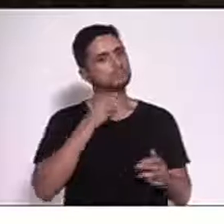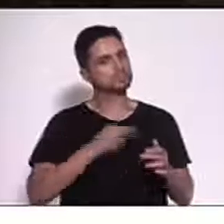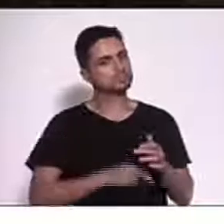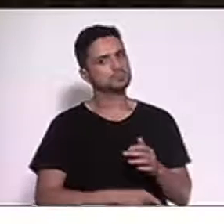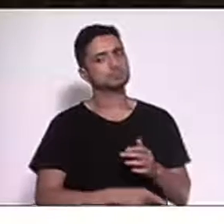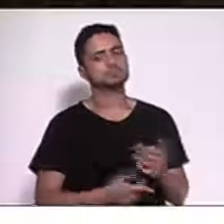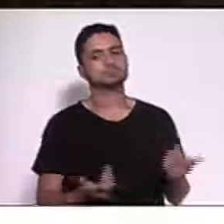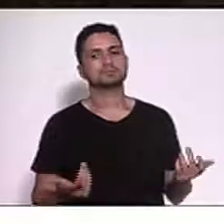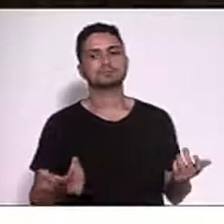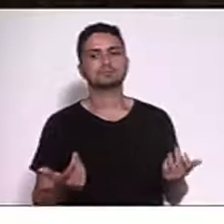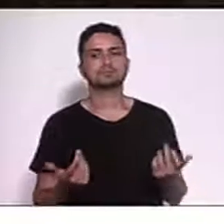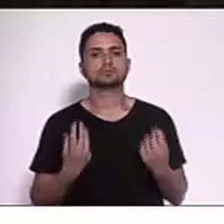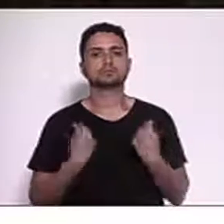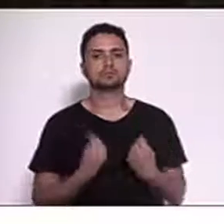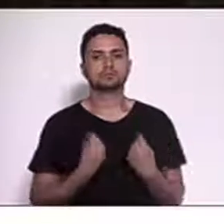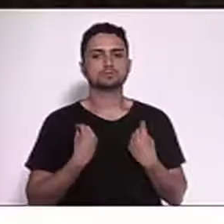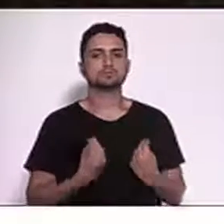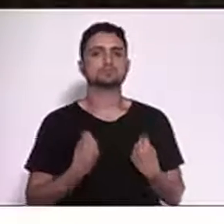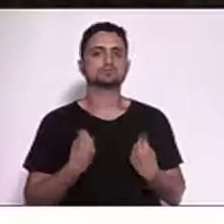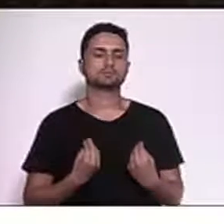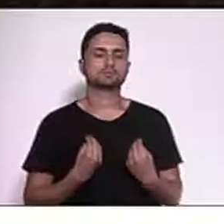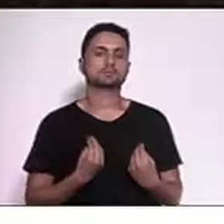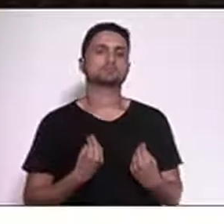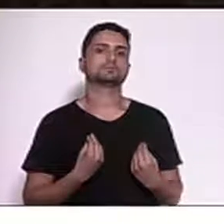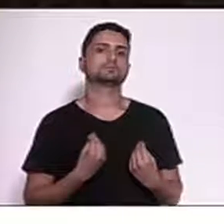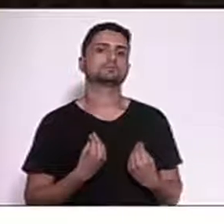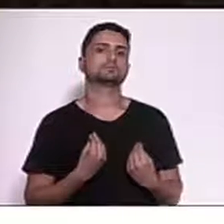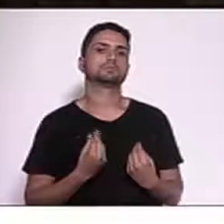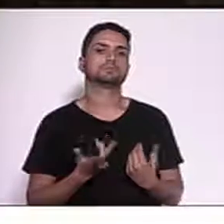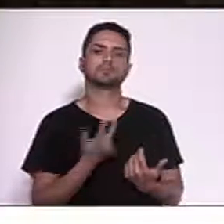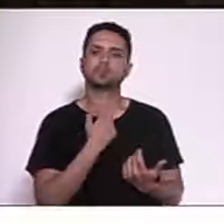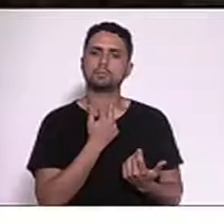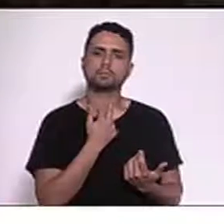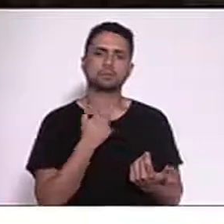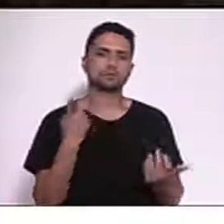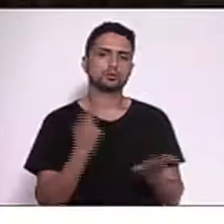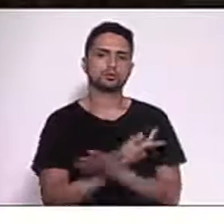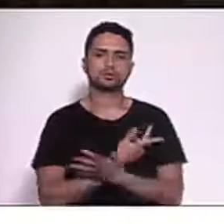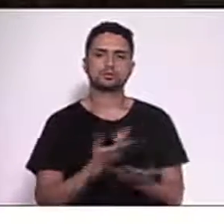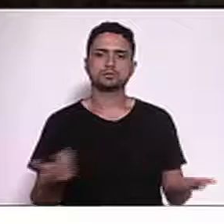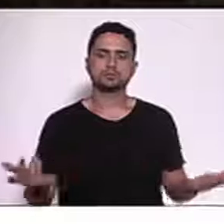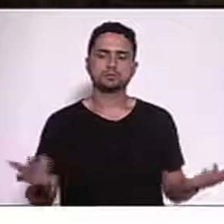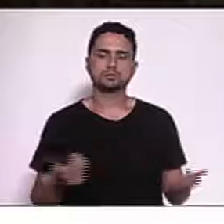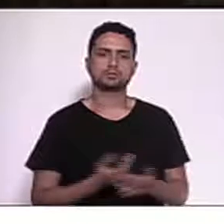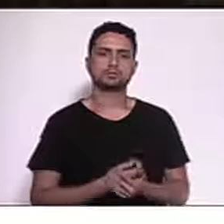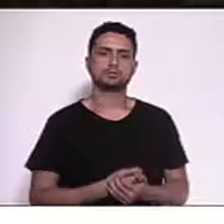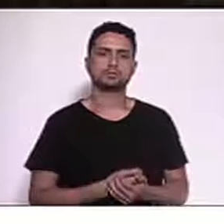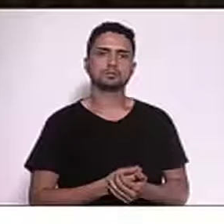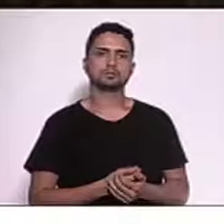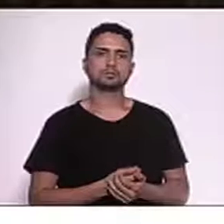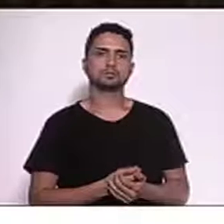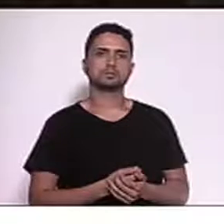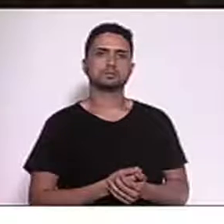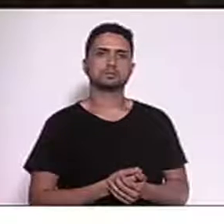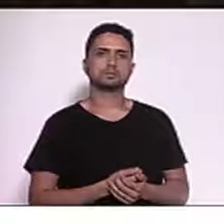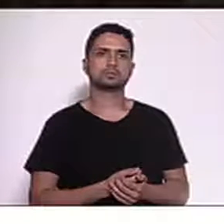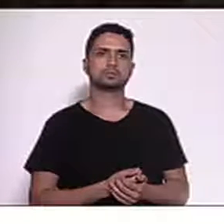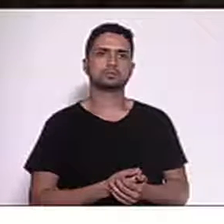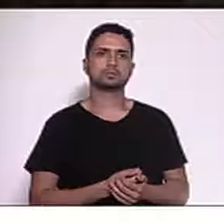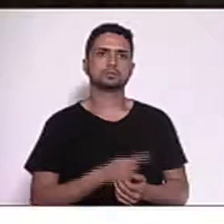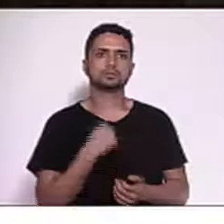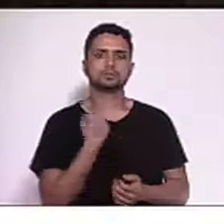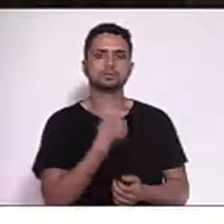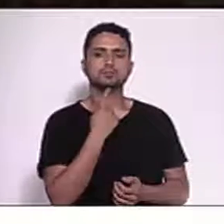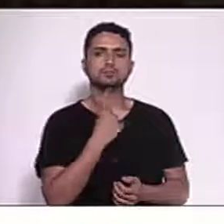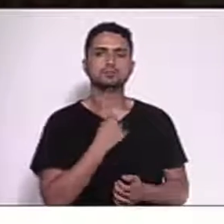dimensão abissal. Então isso daí não pode estar acontecendo. O que nós queremos é